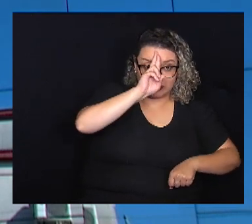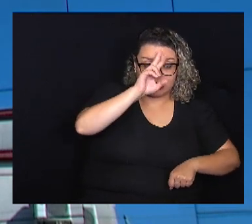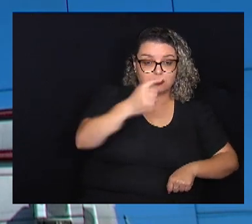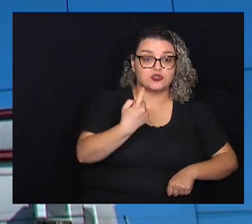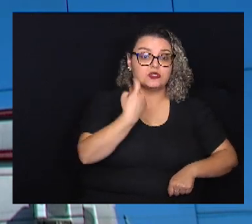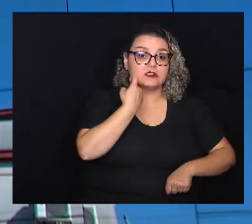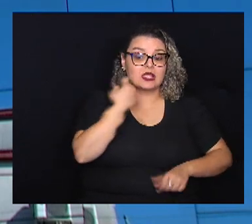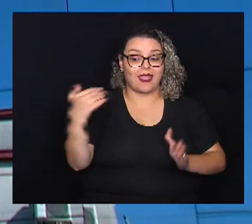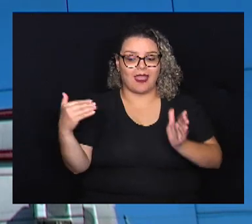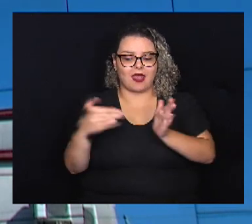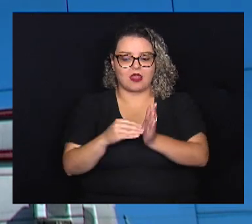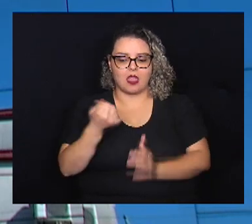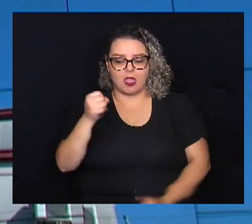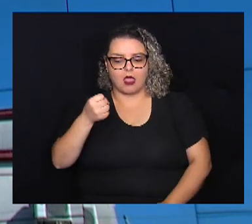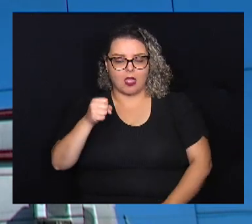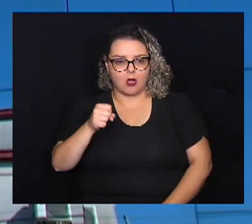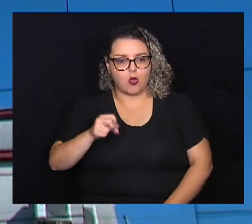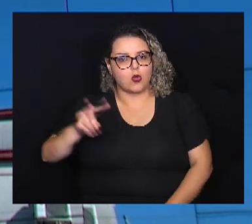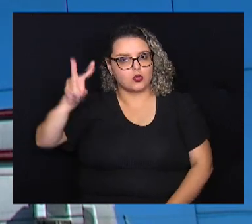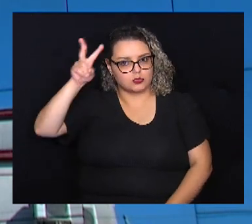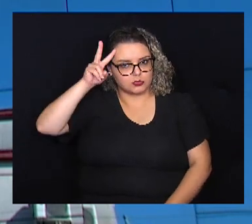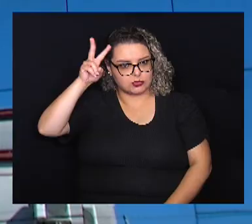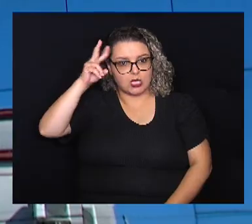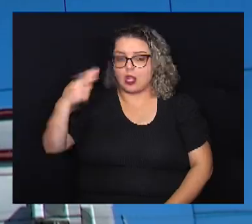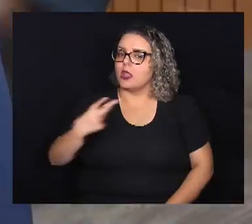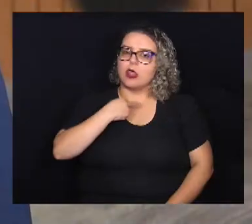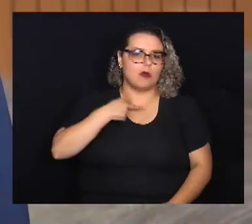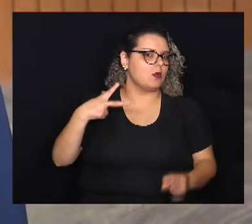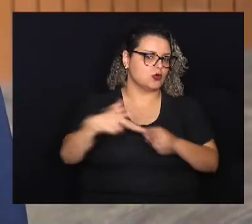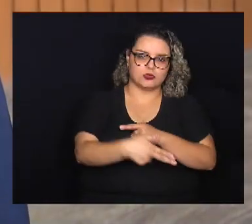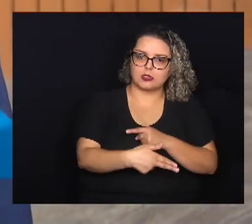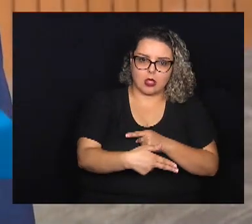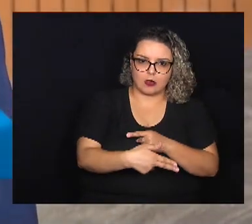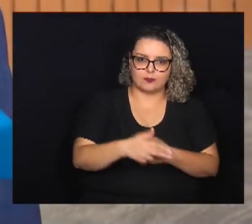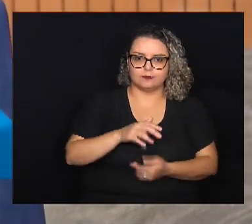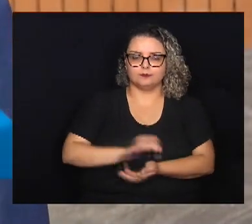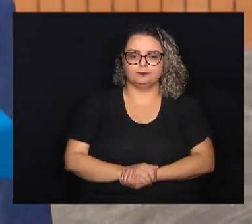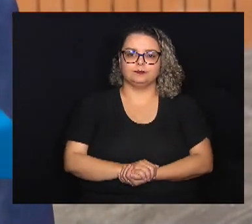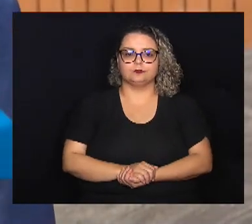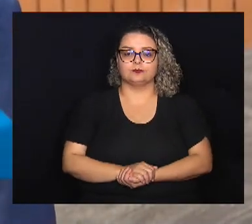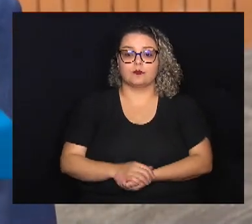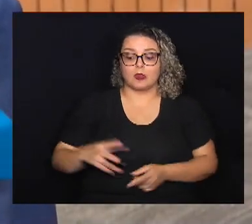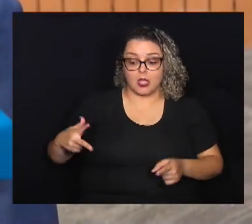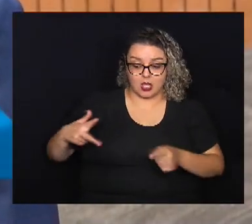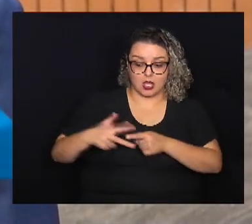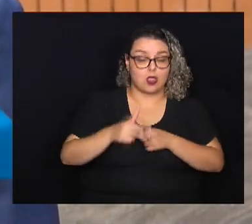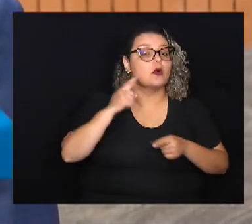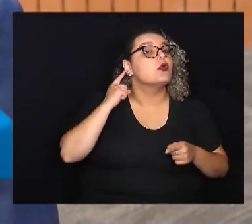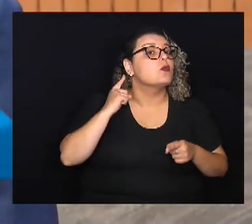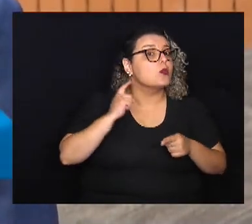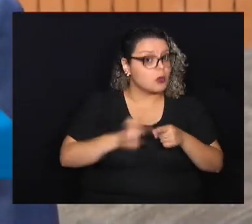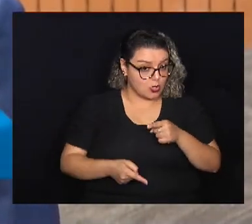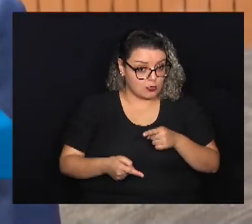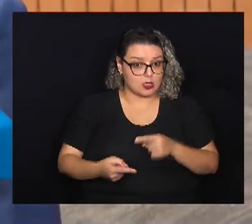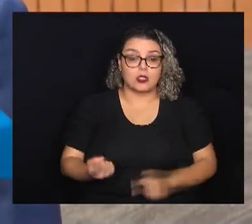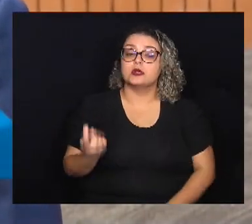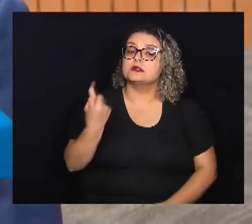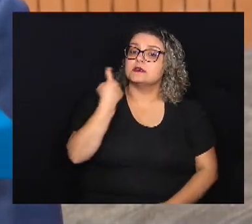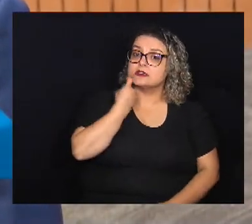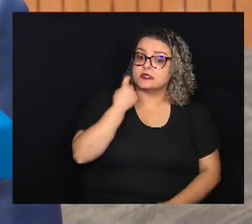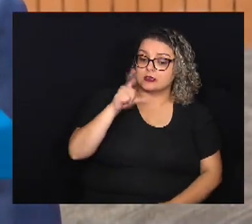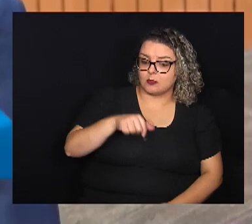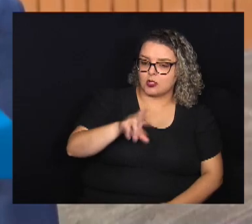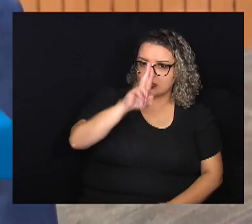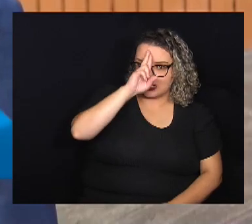e as oito horas das segundas-feiras subsequentes esse corte estaria proibido sexta-feira após meio